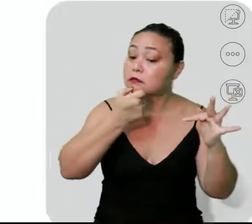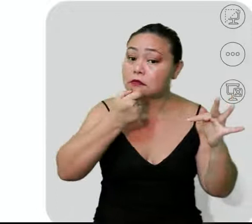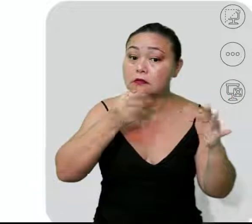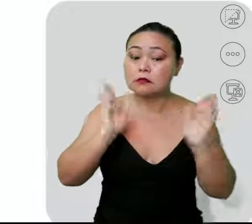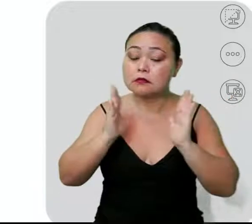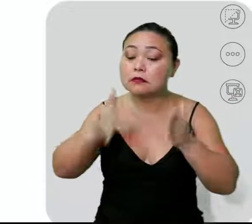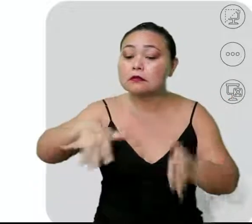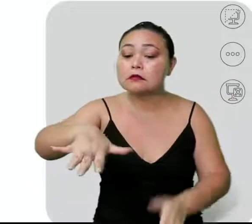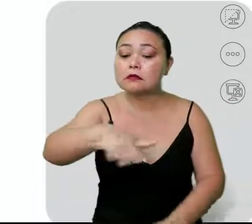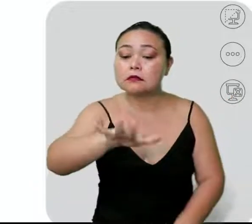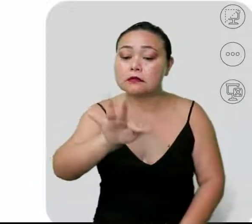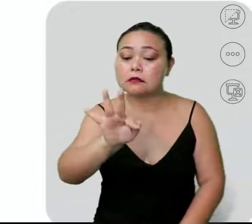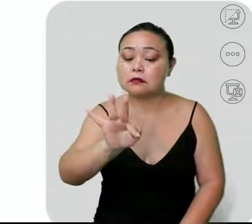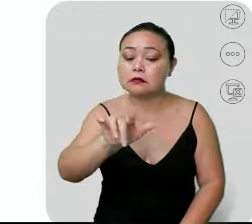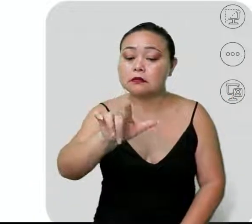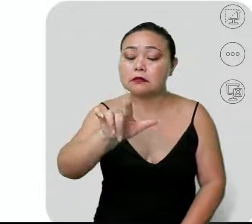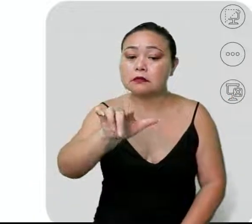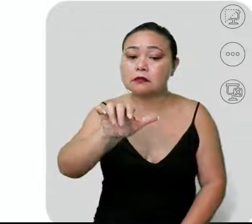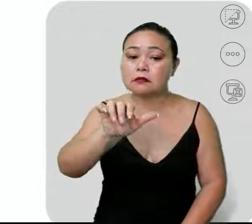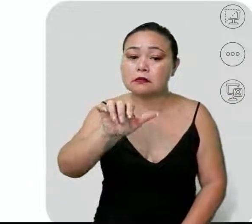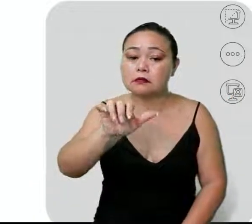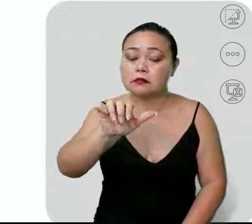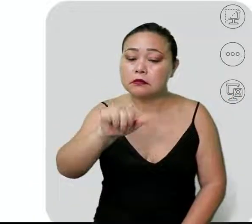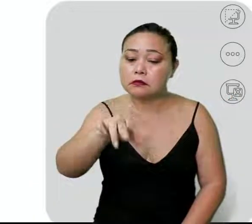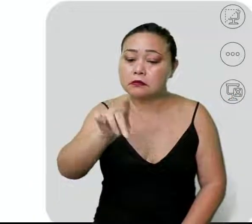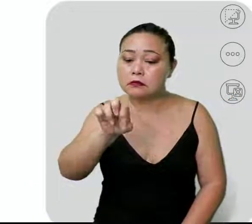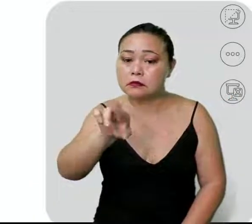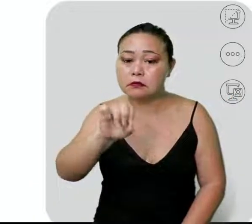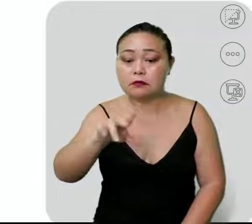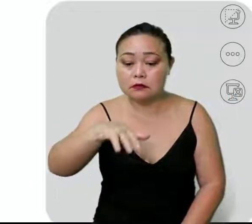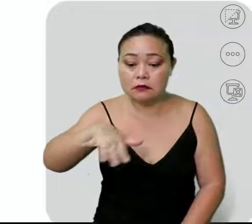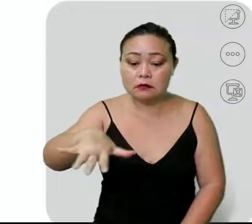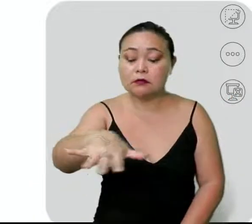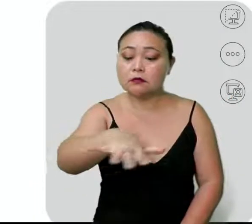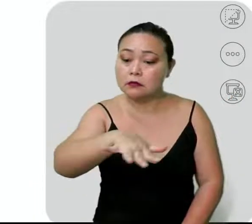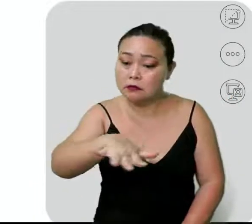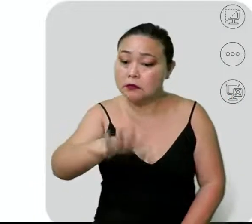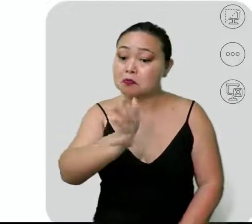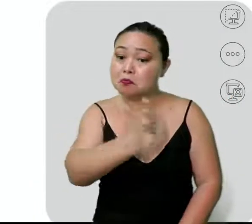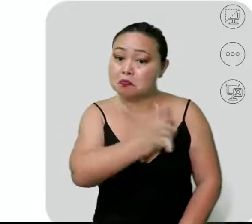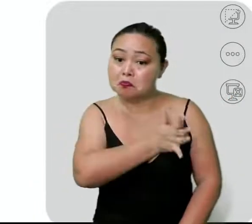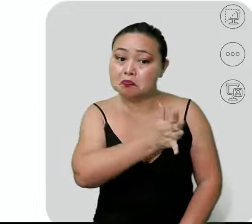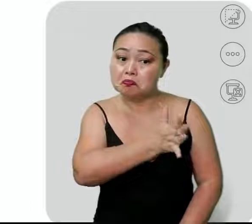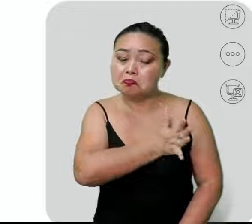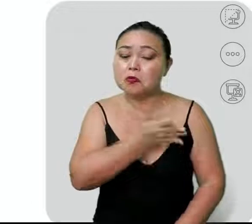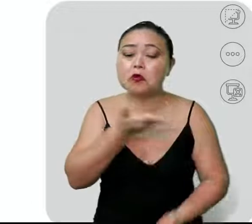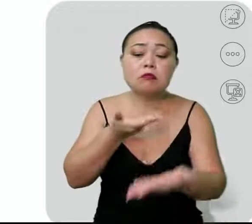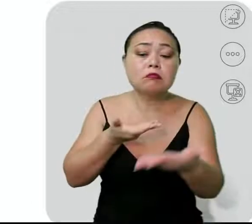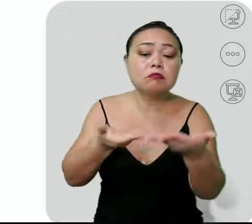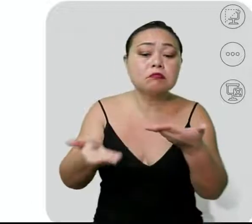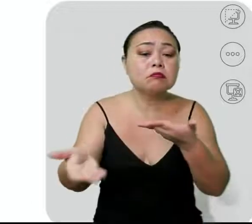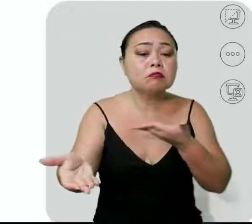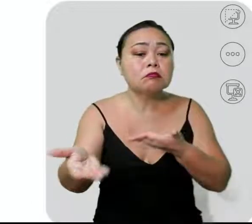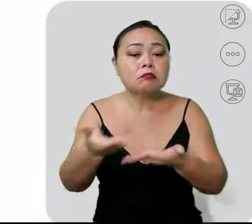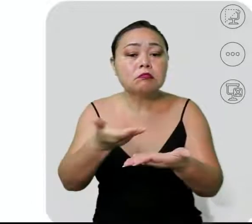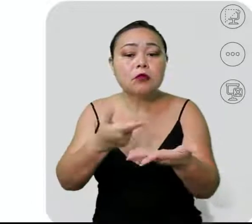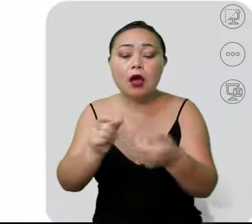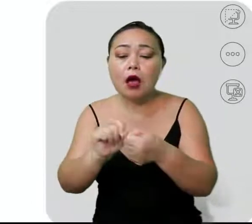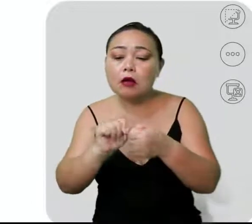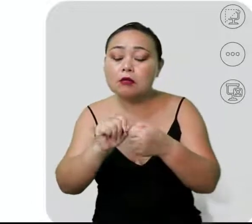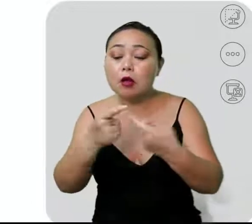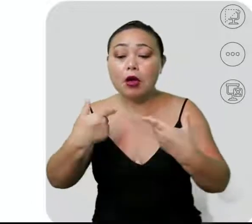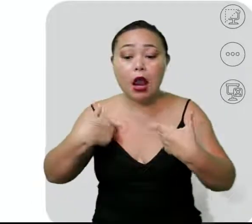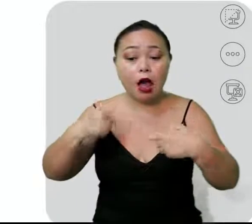Flandres a região é cronicamente rica pelo seu comércio e